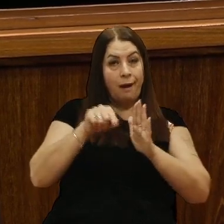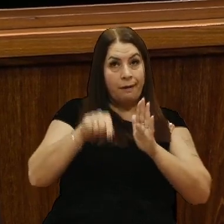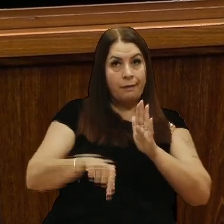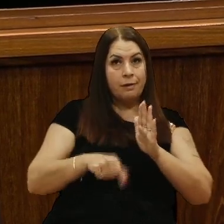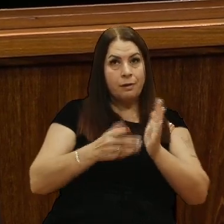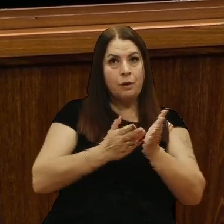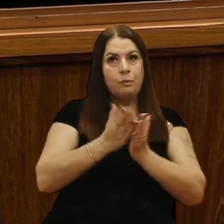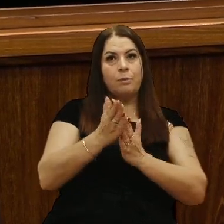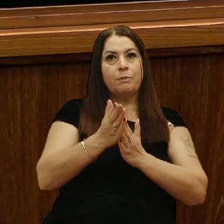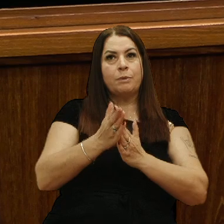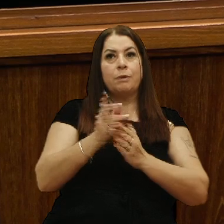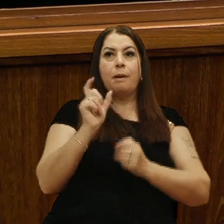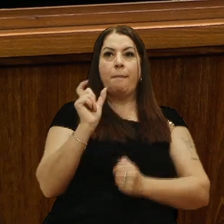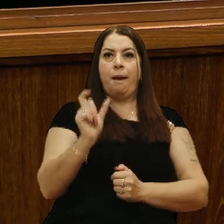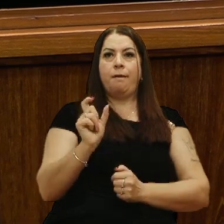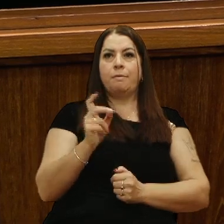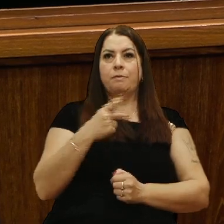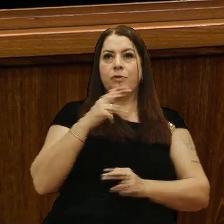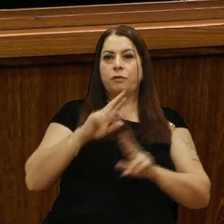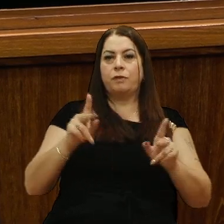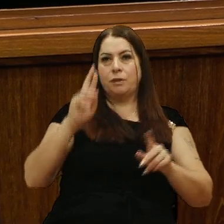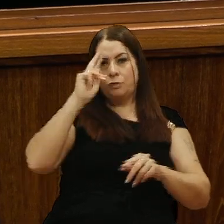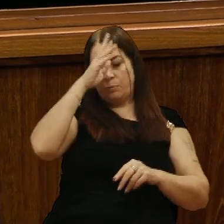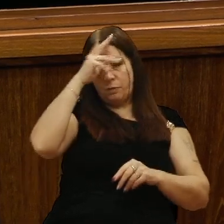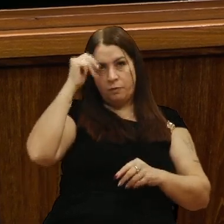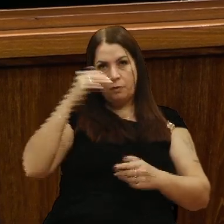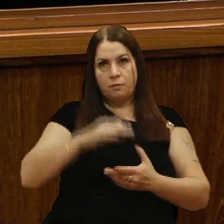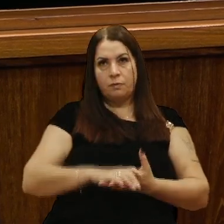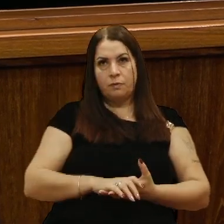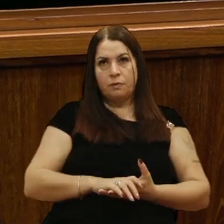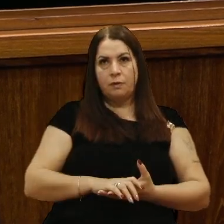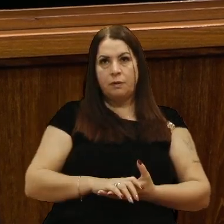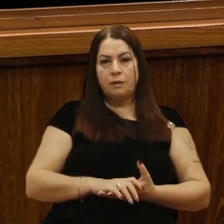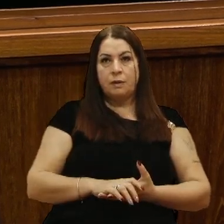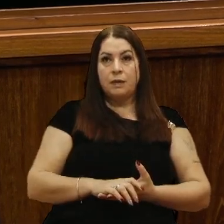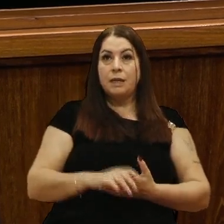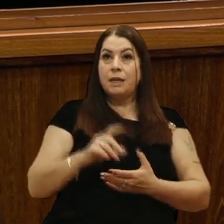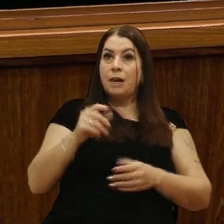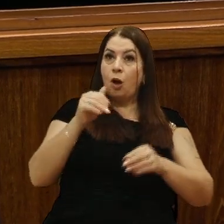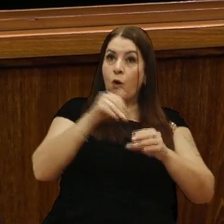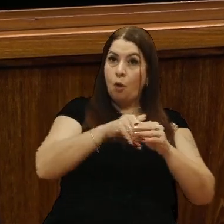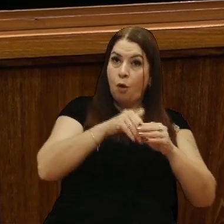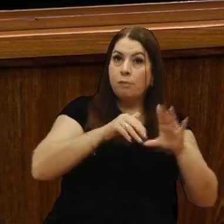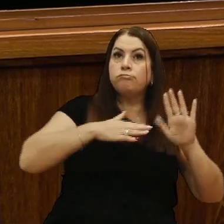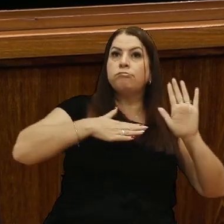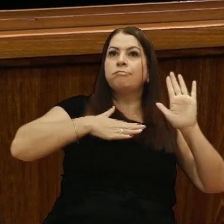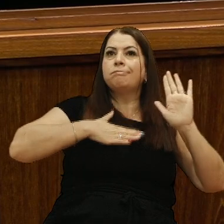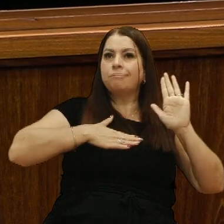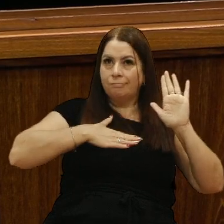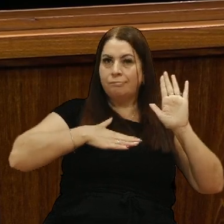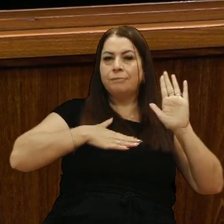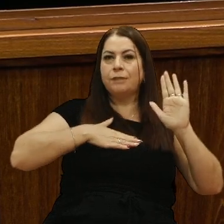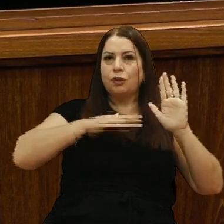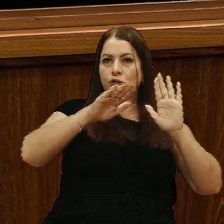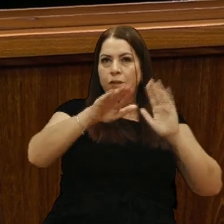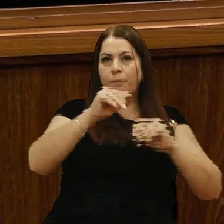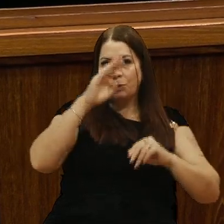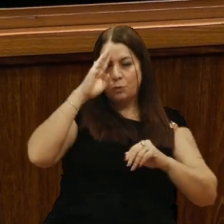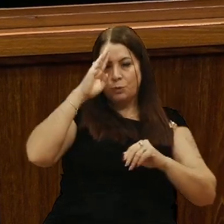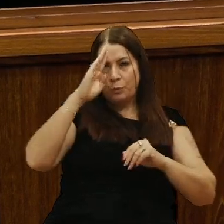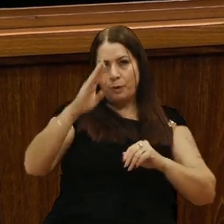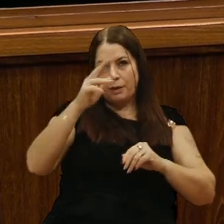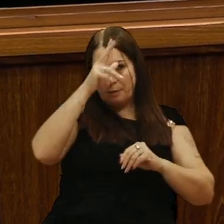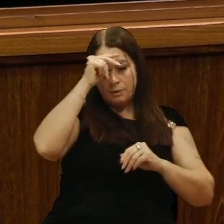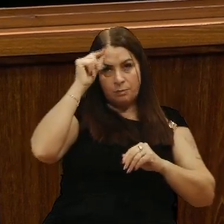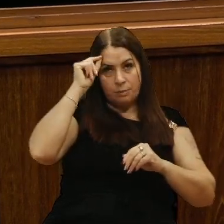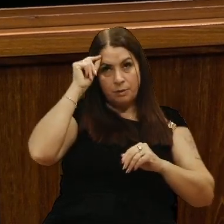cumprir com a nossa palavra, diferente do prefeito, que na eleição prometeu que iria nomear os guardas